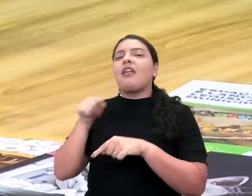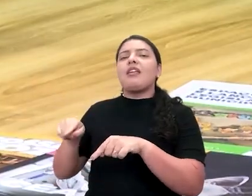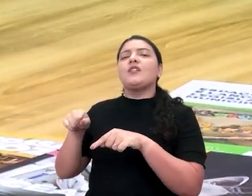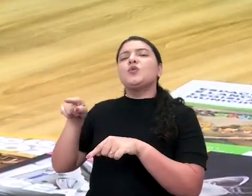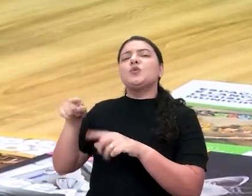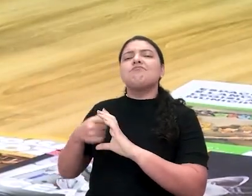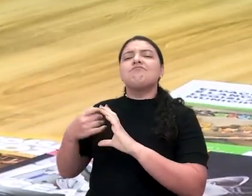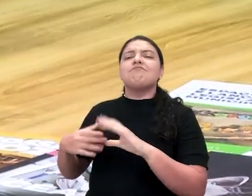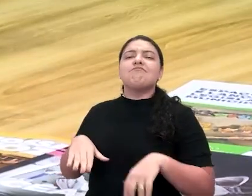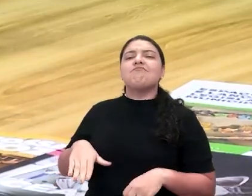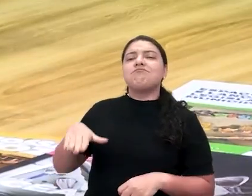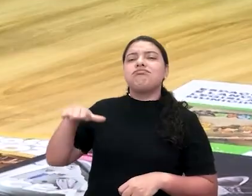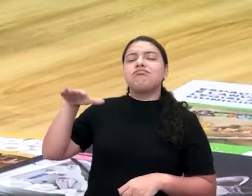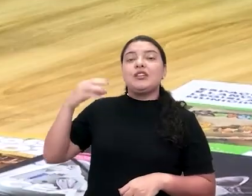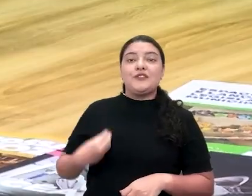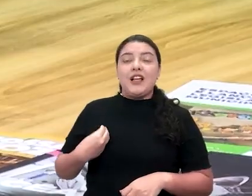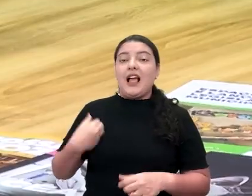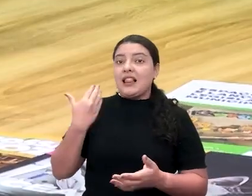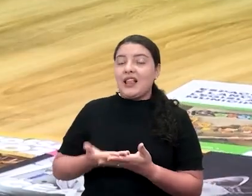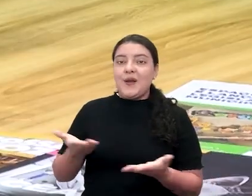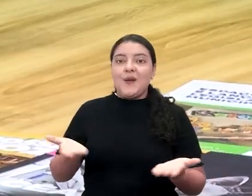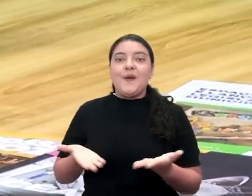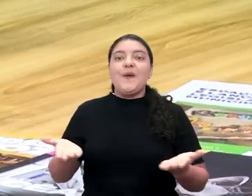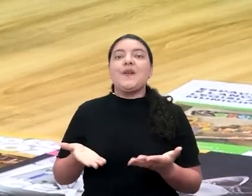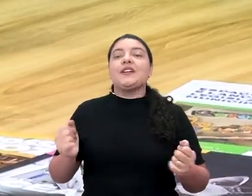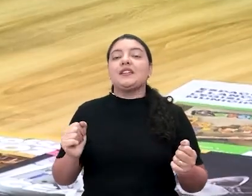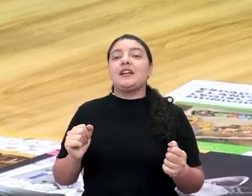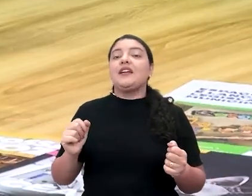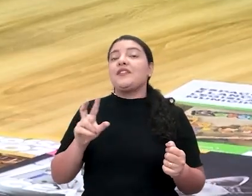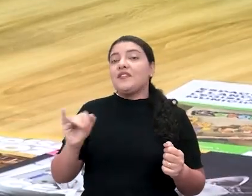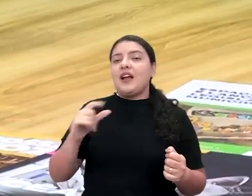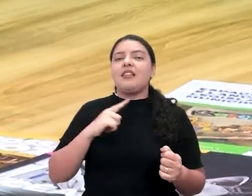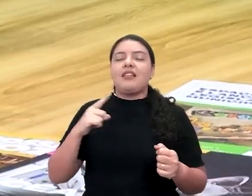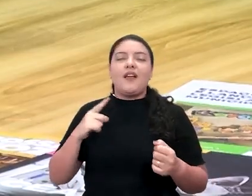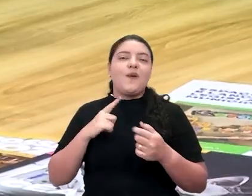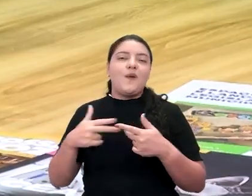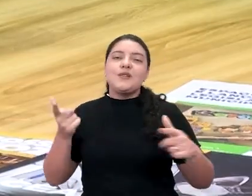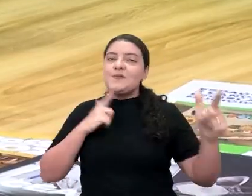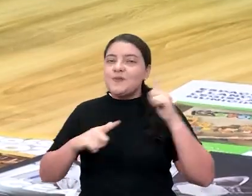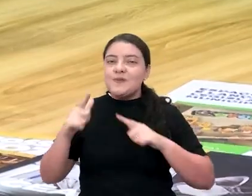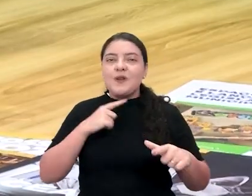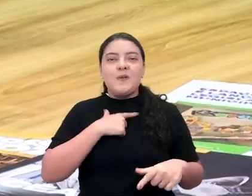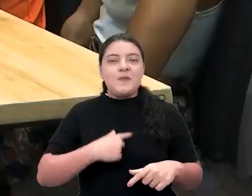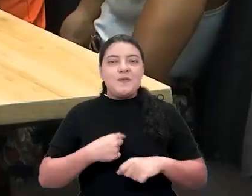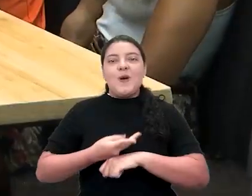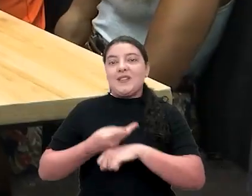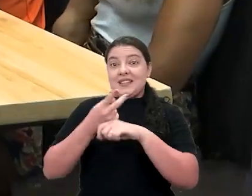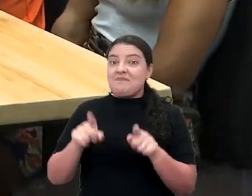Clarinha. Desde quando nasceu até agora, o que se tornou hoje. E que tem muita coisa aí pra conquistar, muitas medalhas